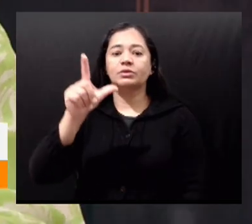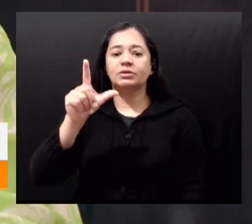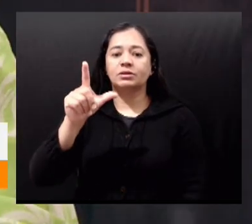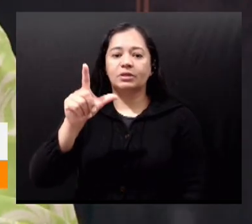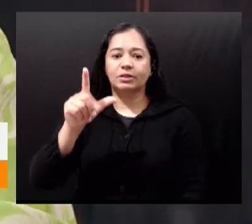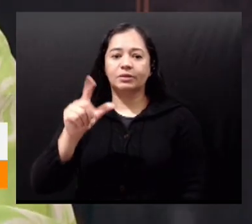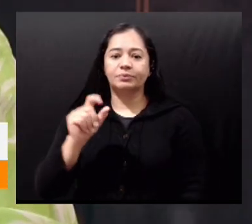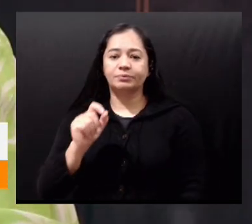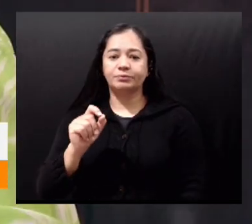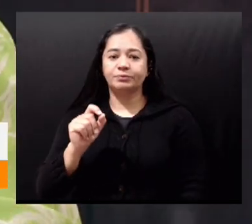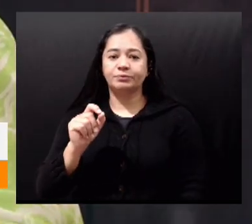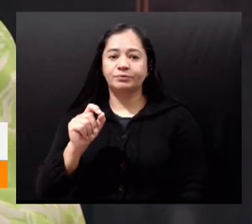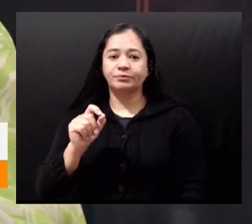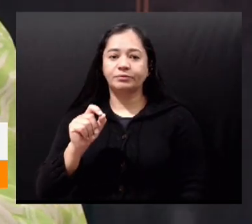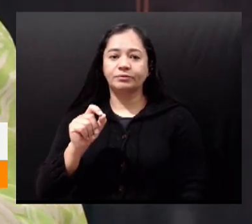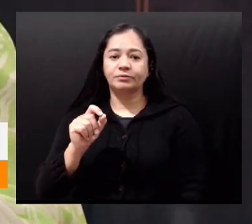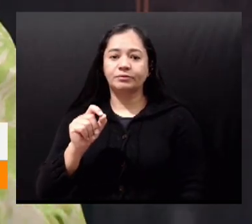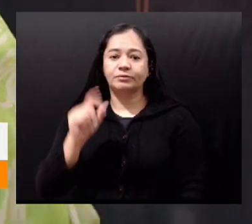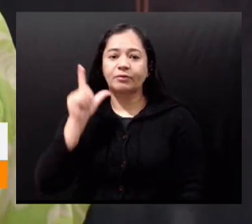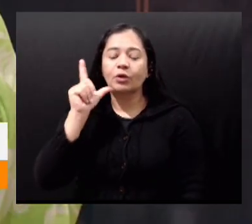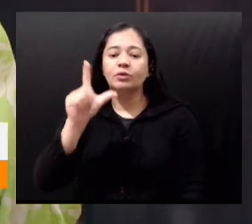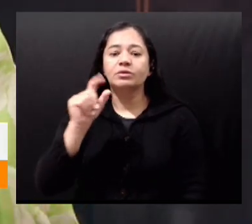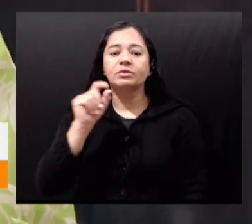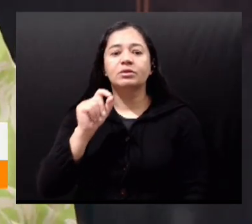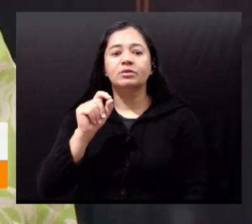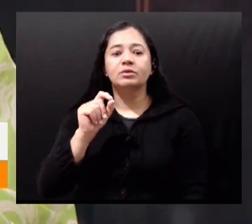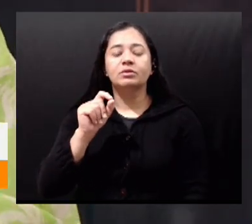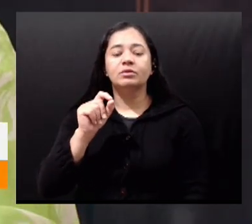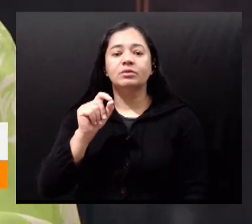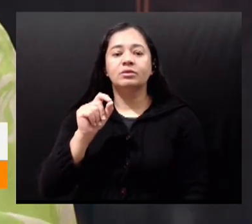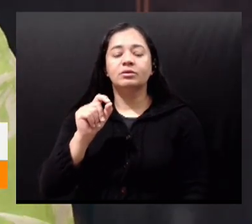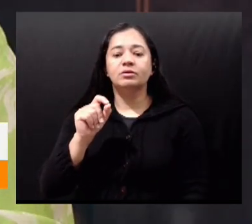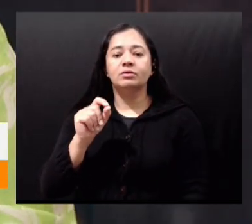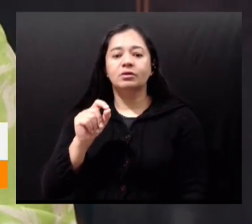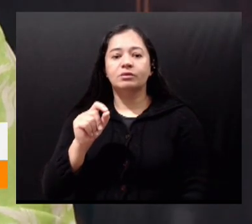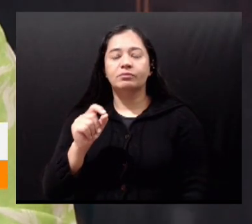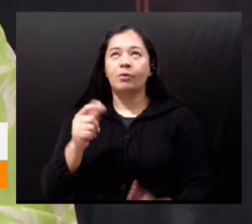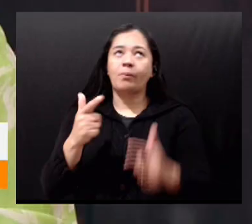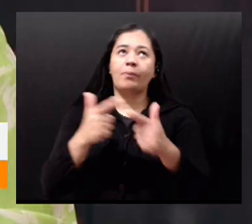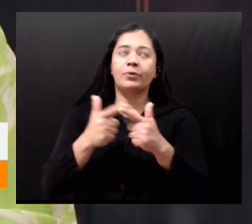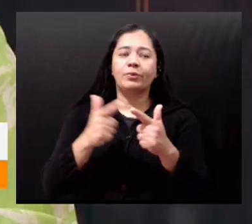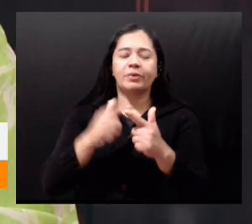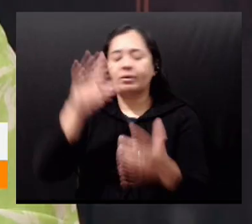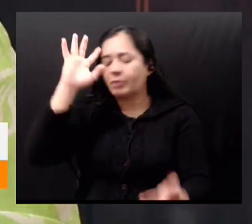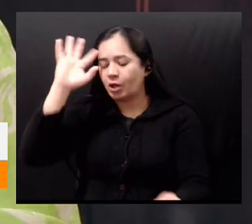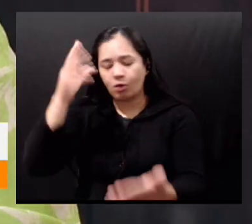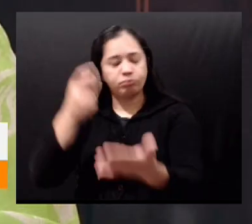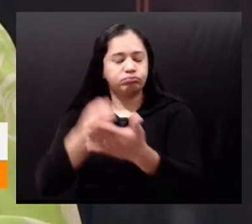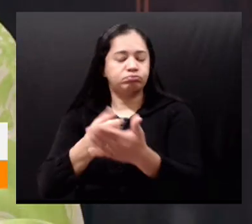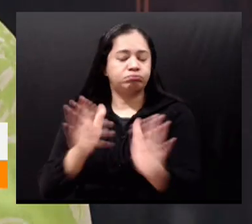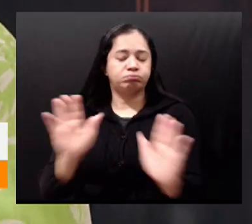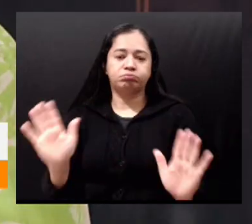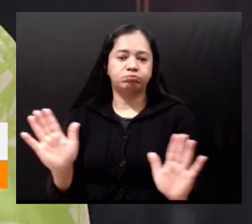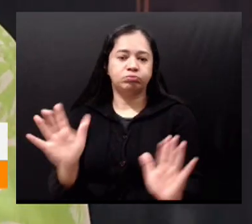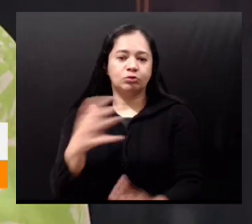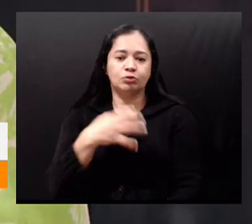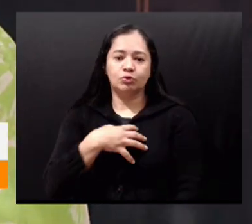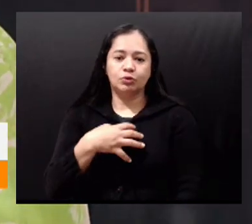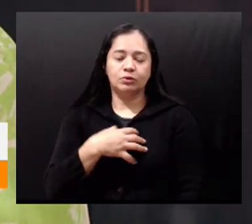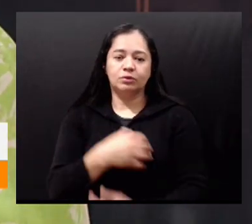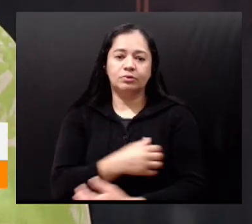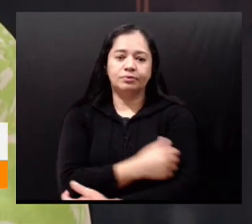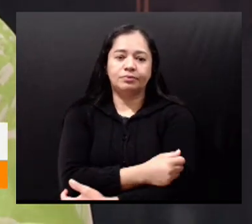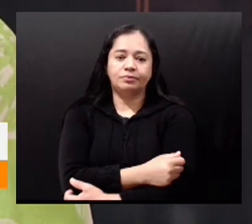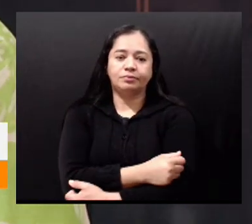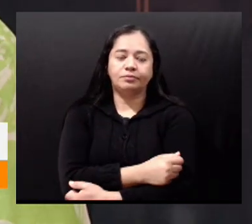você consegue dar uma situação problema para aquilo que você dos sintomas, né, Uhum. da situação que você está vivendo